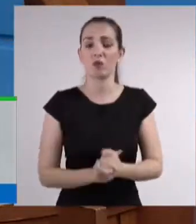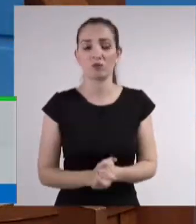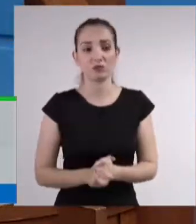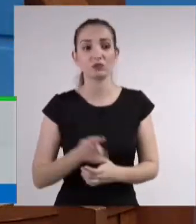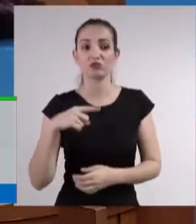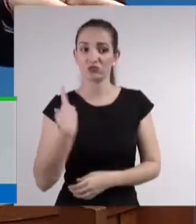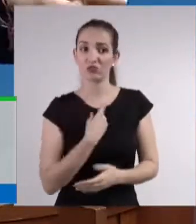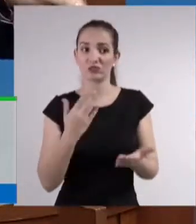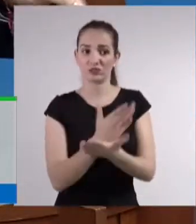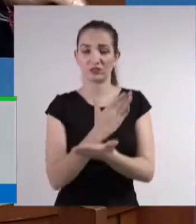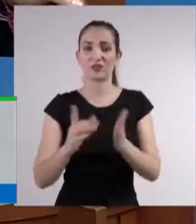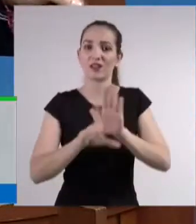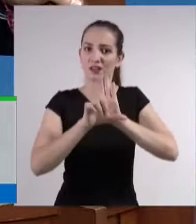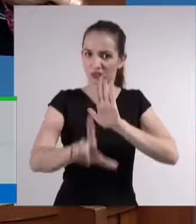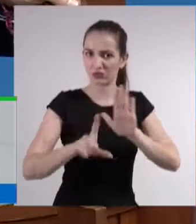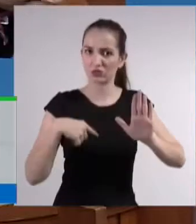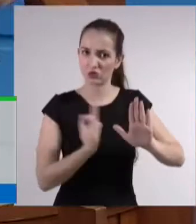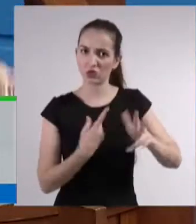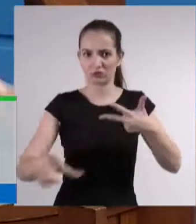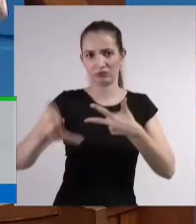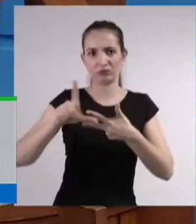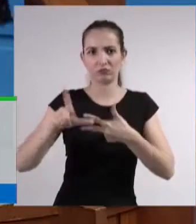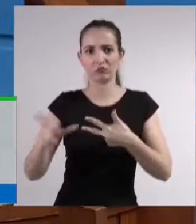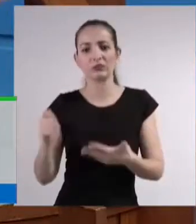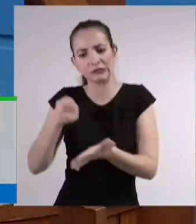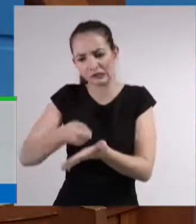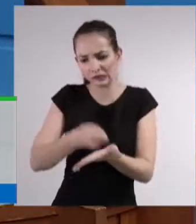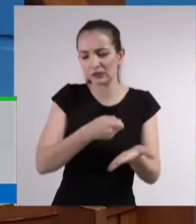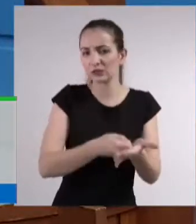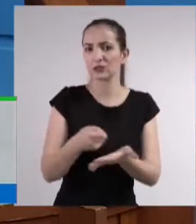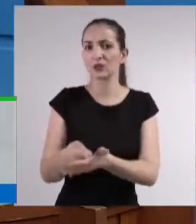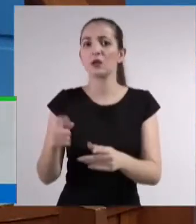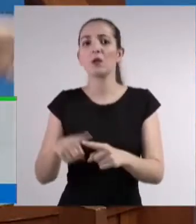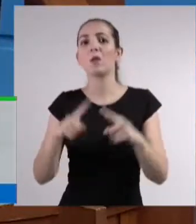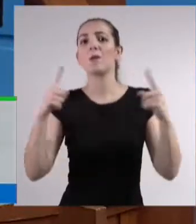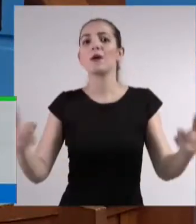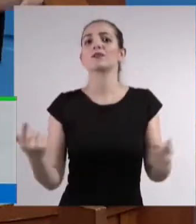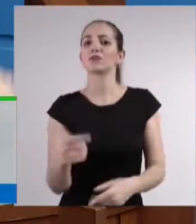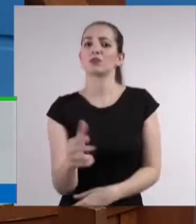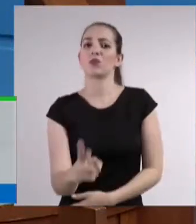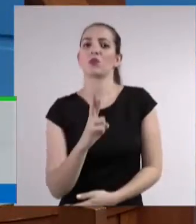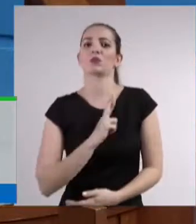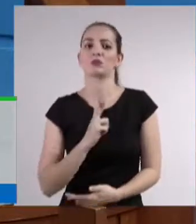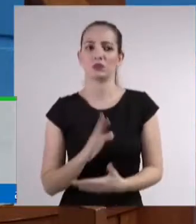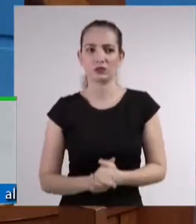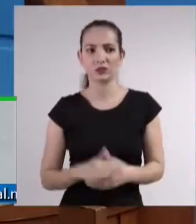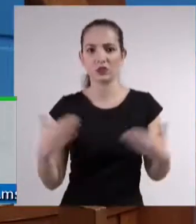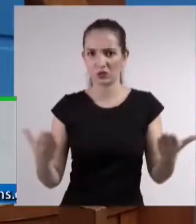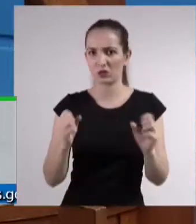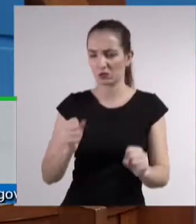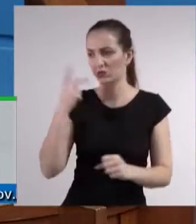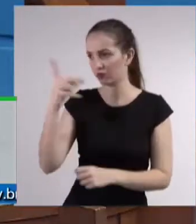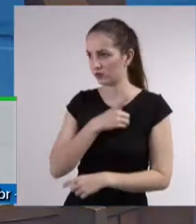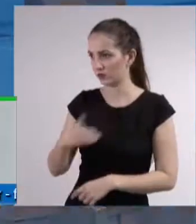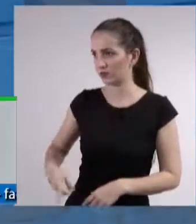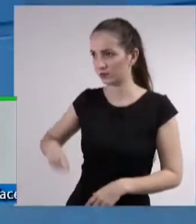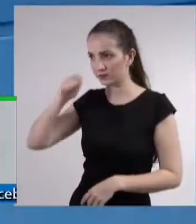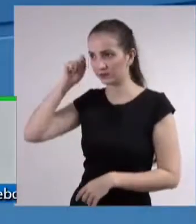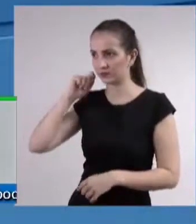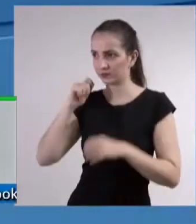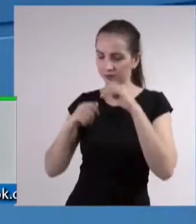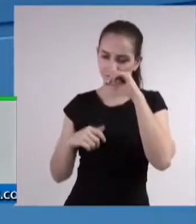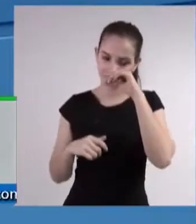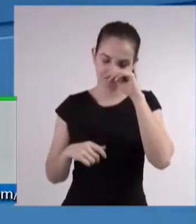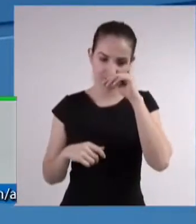nós, legisladores, cobramos, e muitas vezes eles não nos oferecem a resposta. Está lhe concedido a parte com muito prazer. Deputado